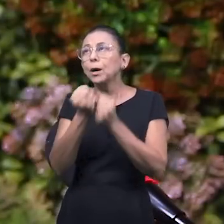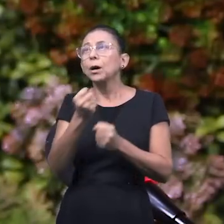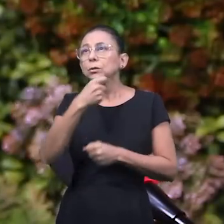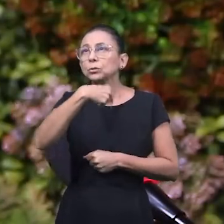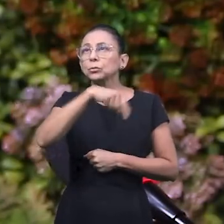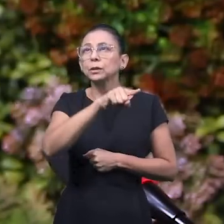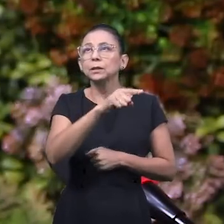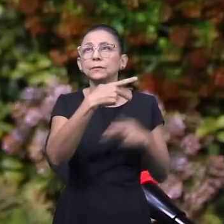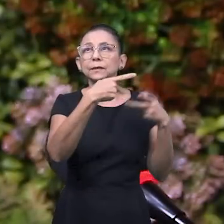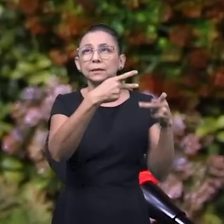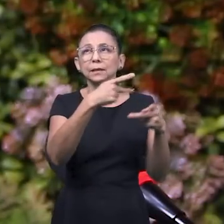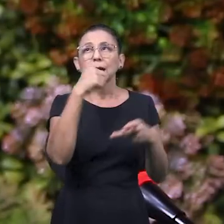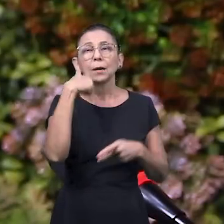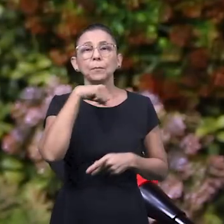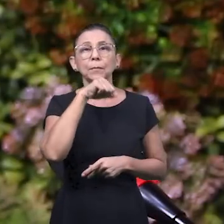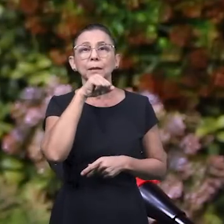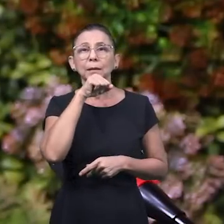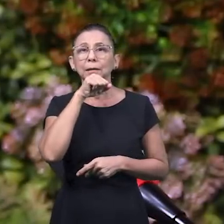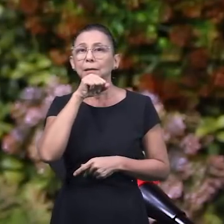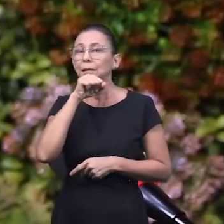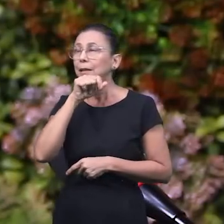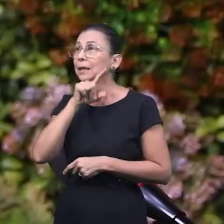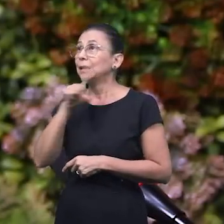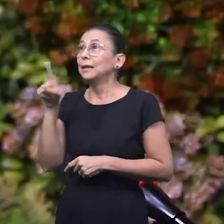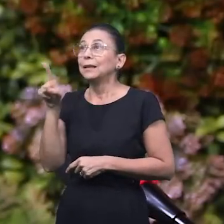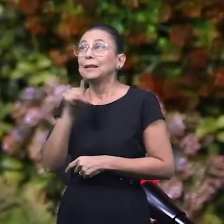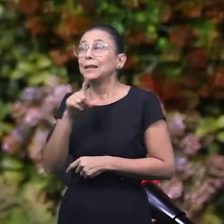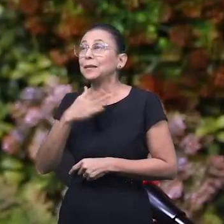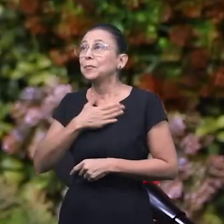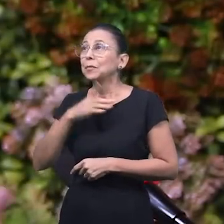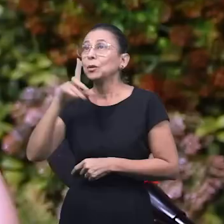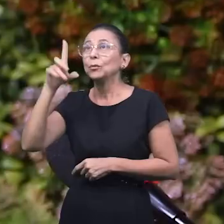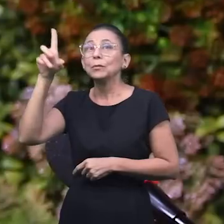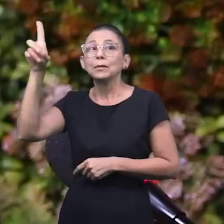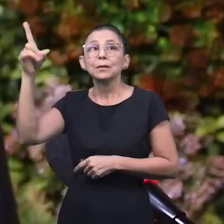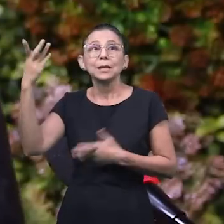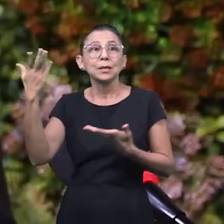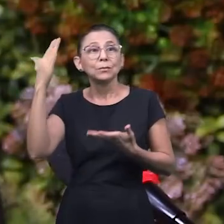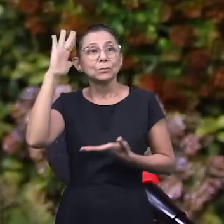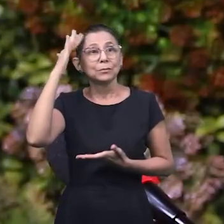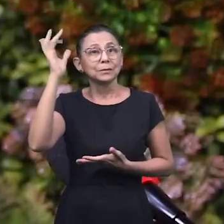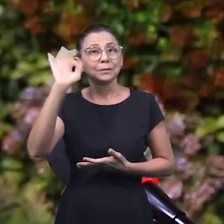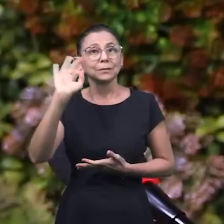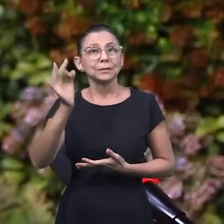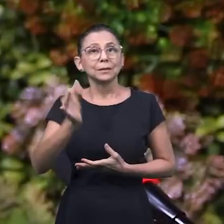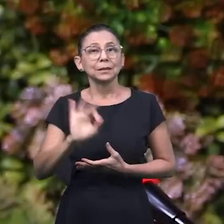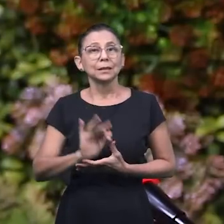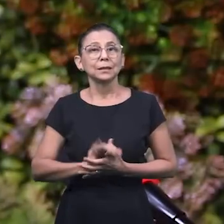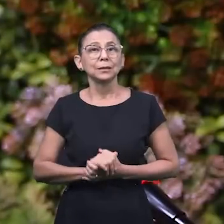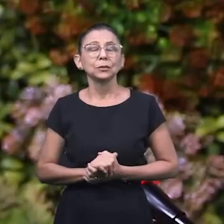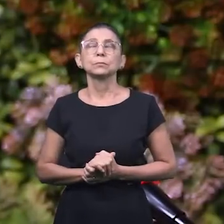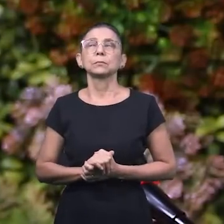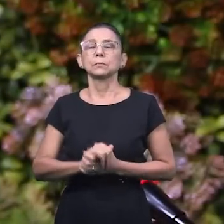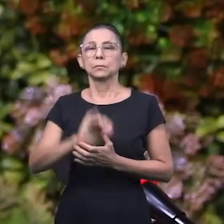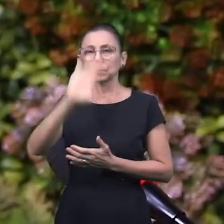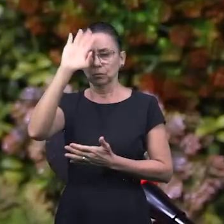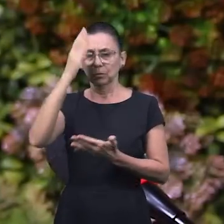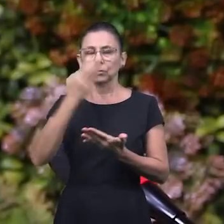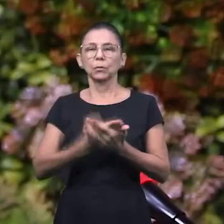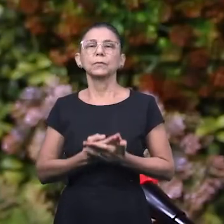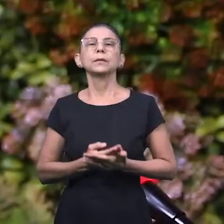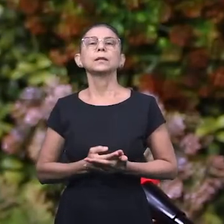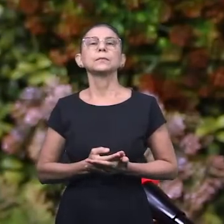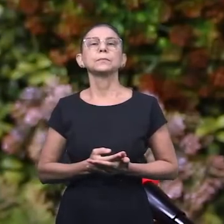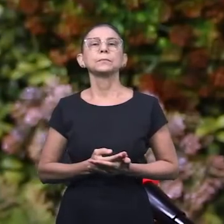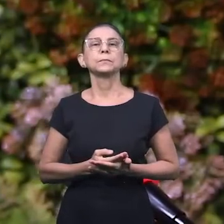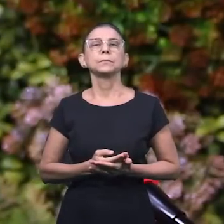ir? O Senhor, não. Meu Deus, o que o Senhor está querendo de mim? Eu não estou entendendo. Mas confiei.